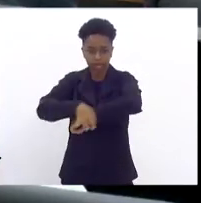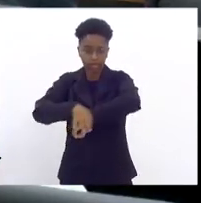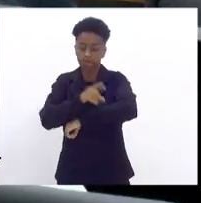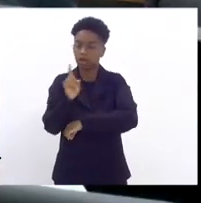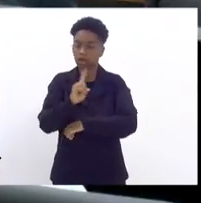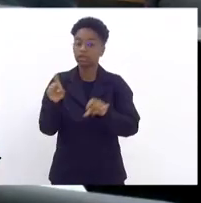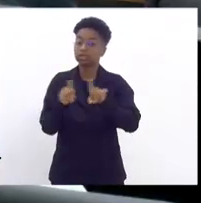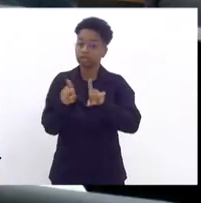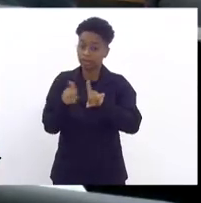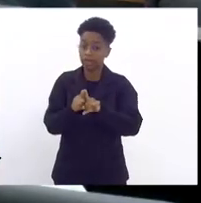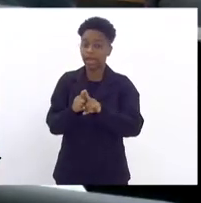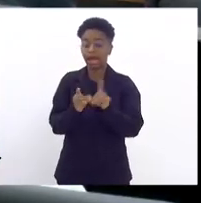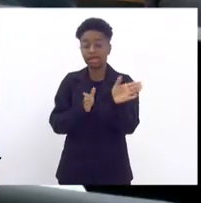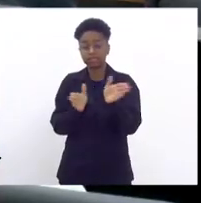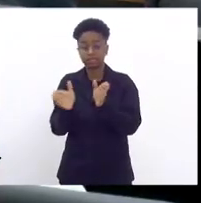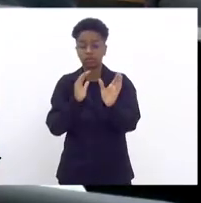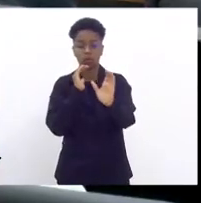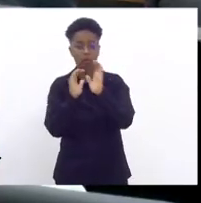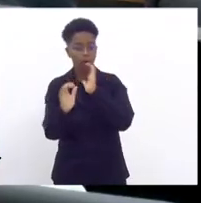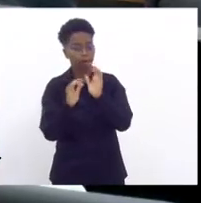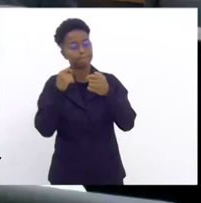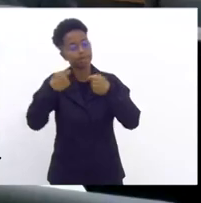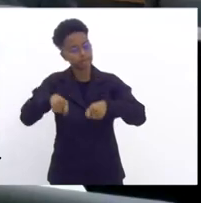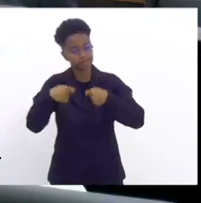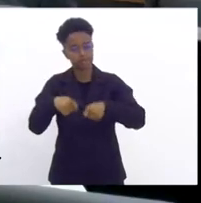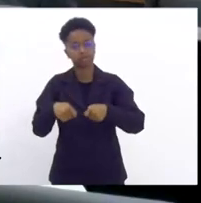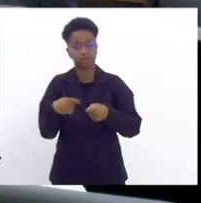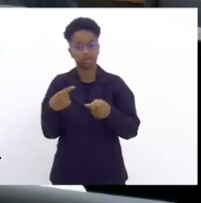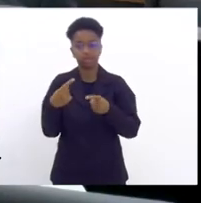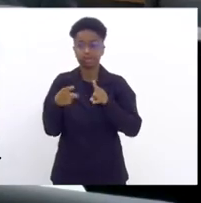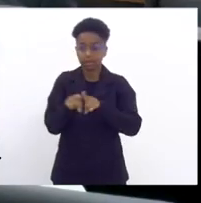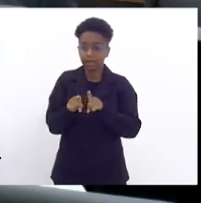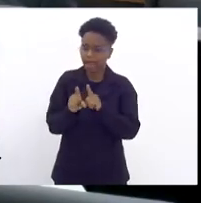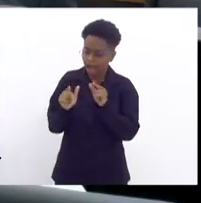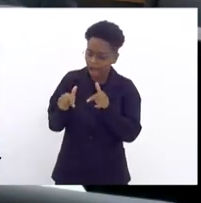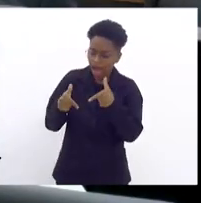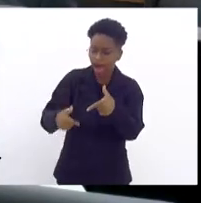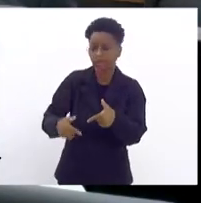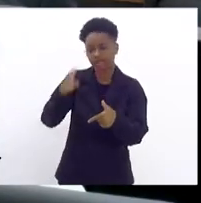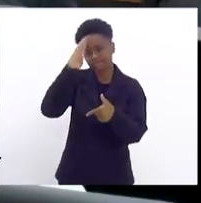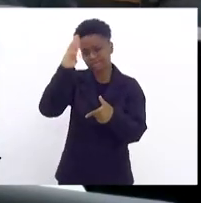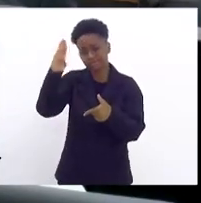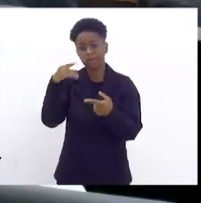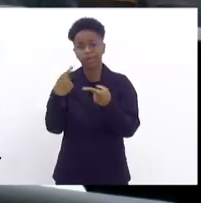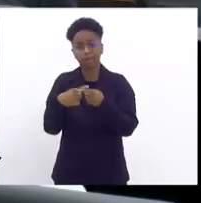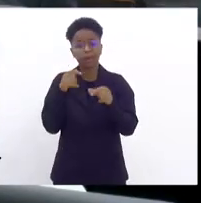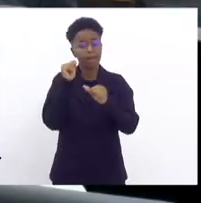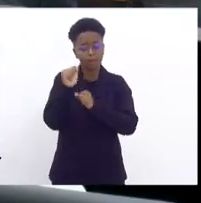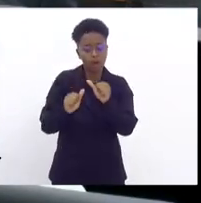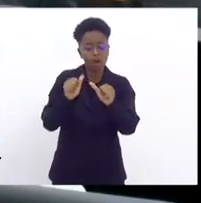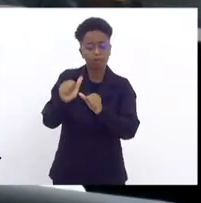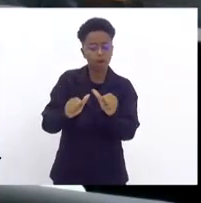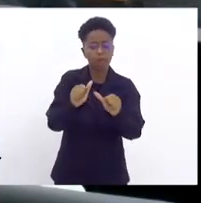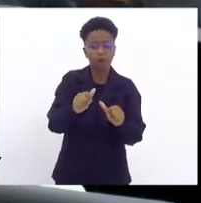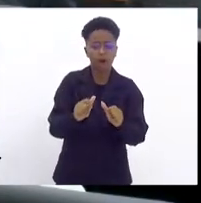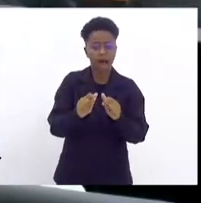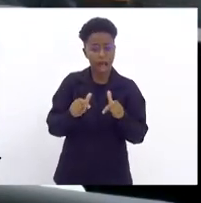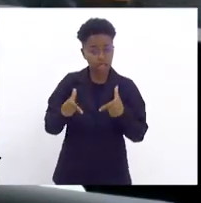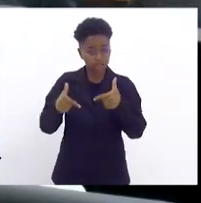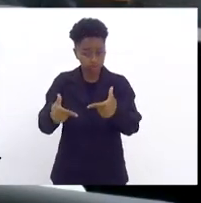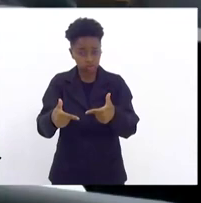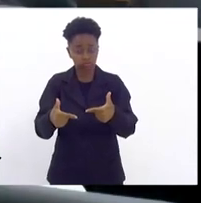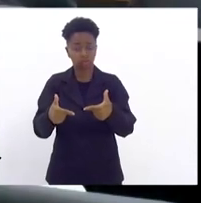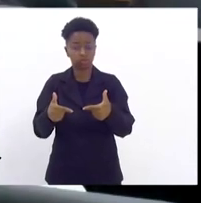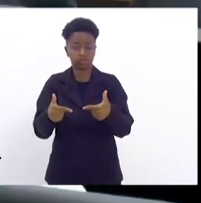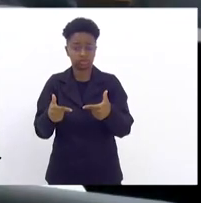acessibilidade comunicacional né atitudinal porque mudanças de atitudes vão